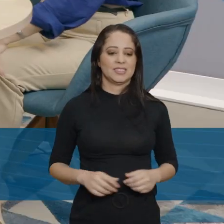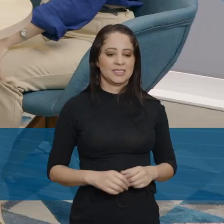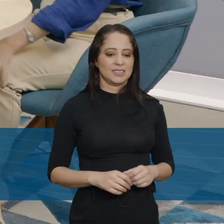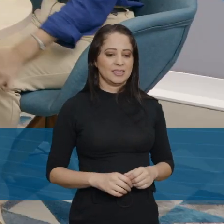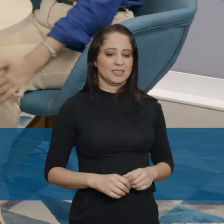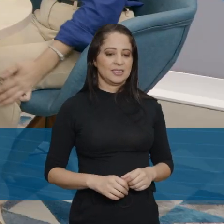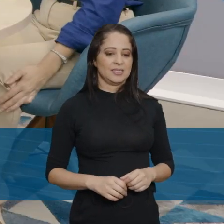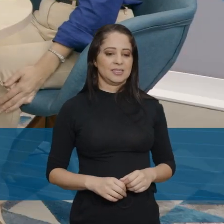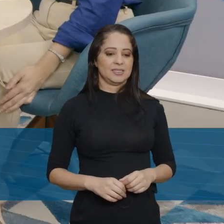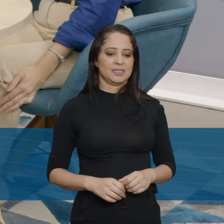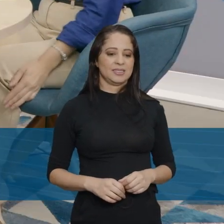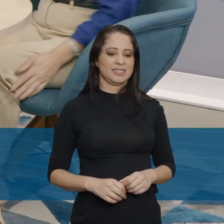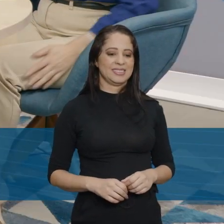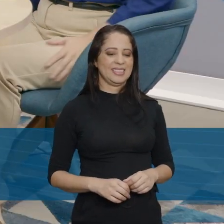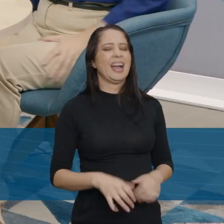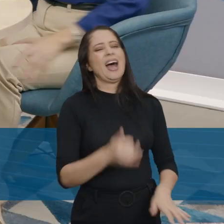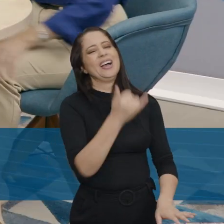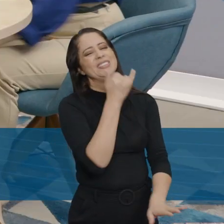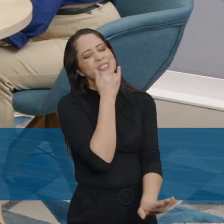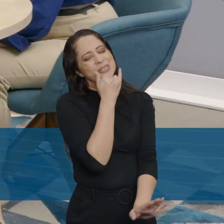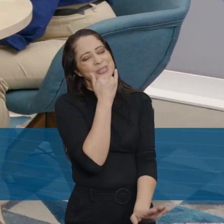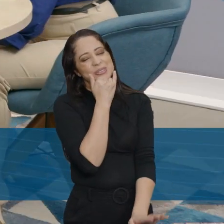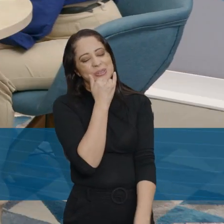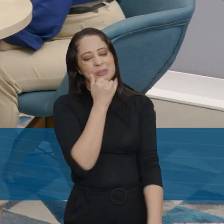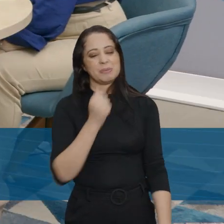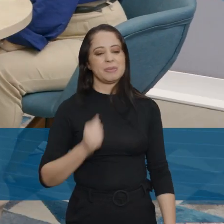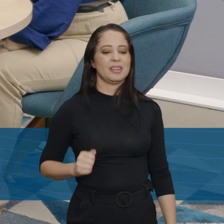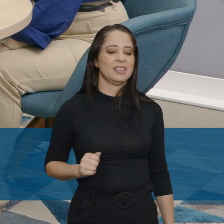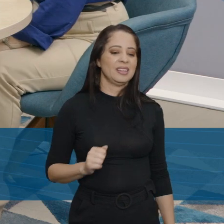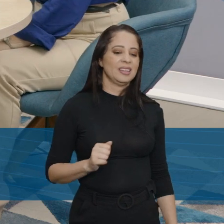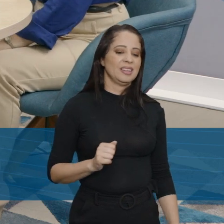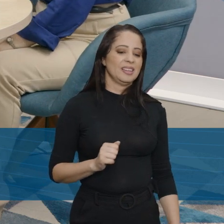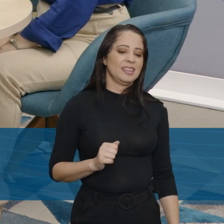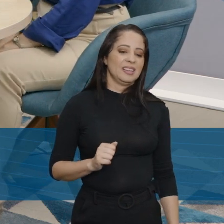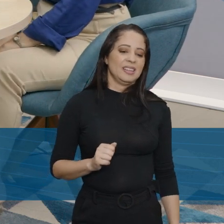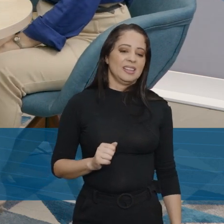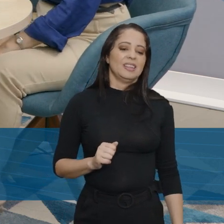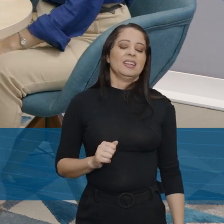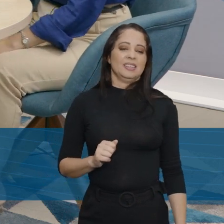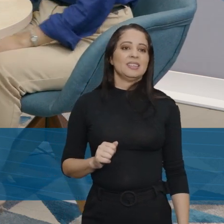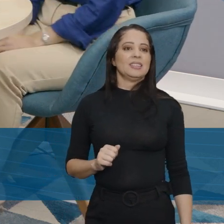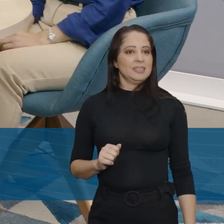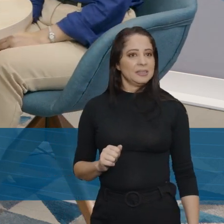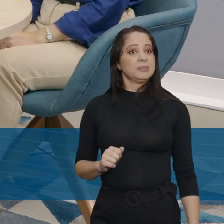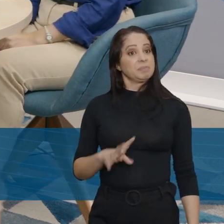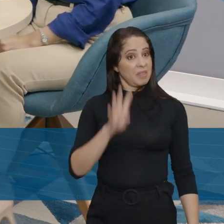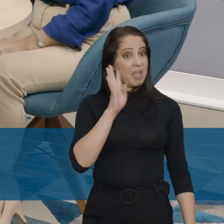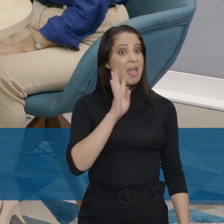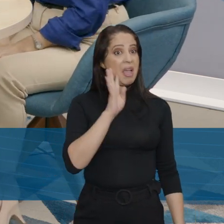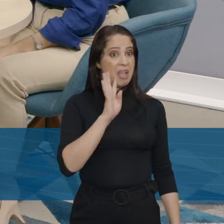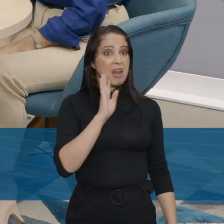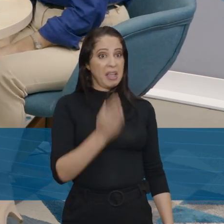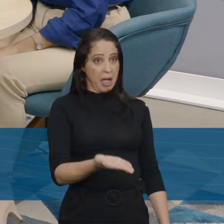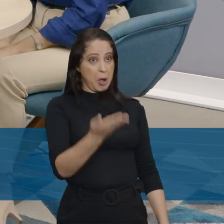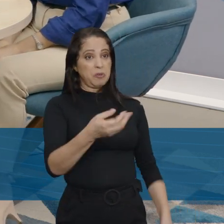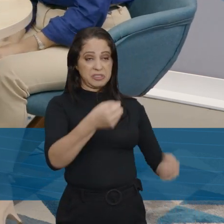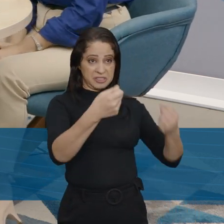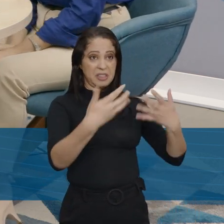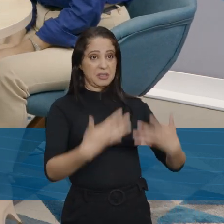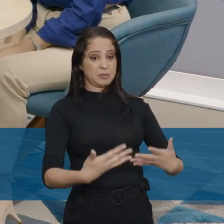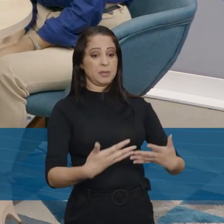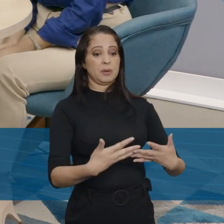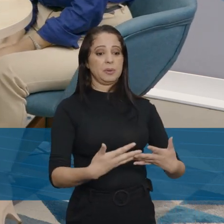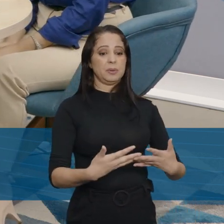também. Bacana. Desculpa, Dani, só para complementar. Que foi muito legal isso que